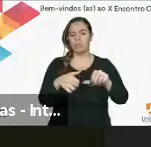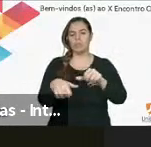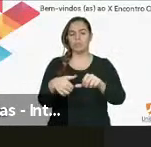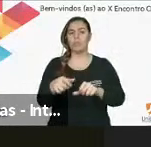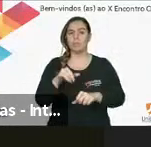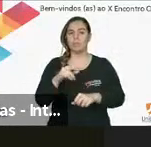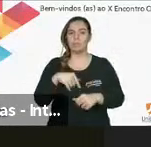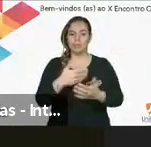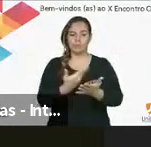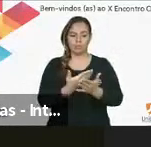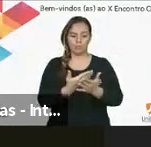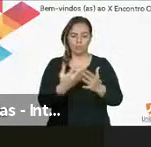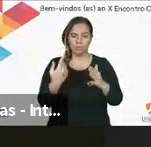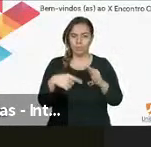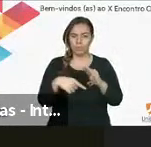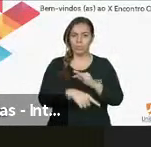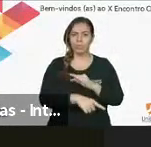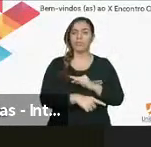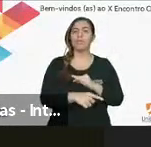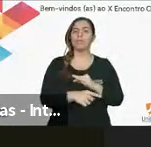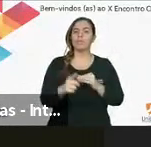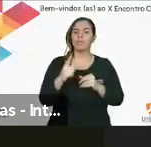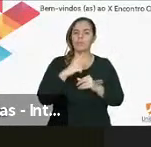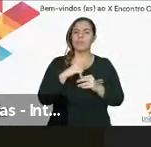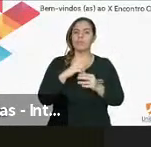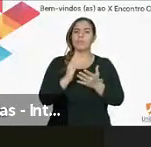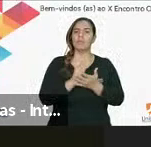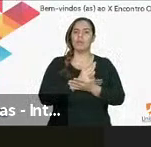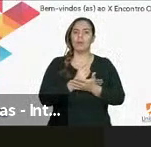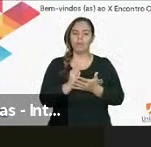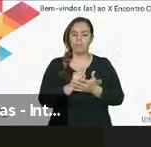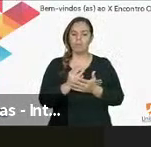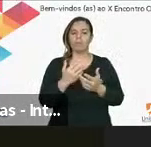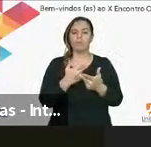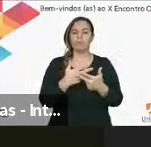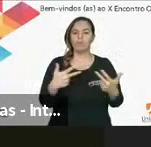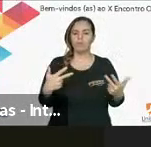estudar fundo, ela tem subjaz a ela